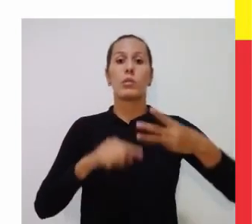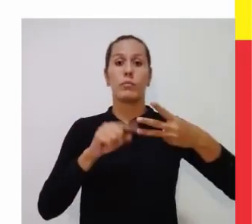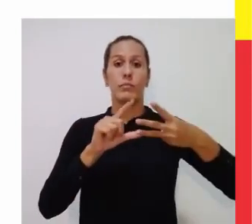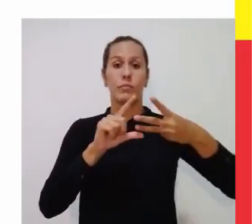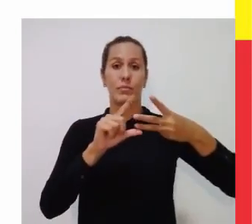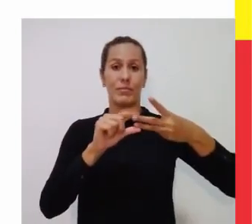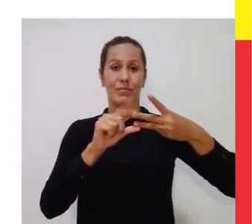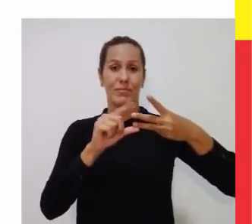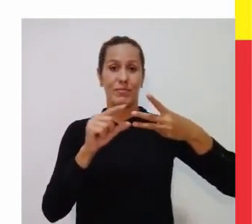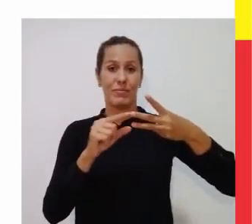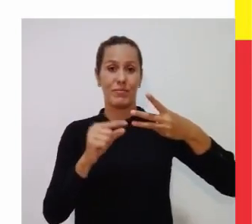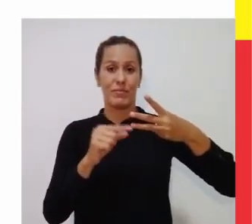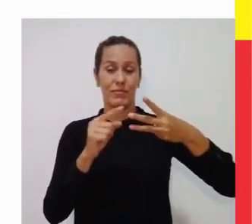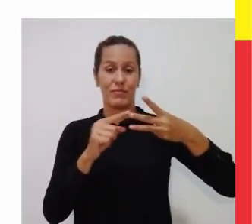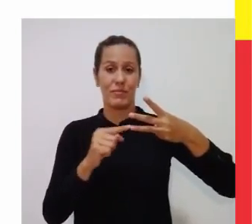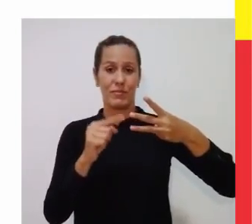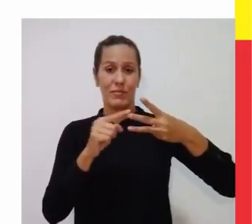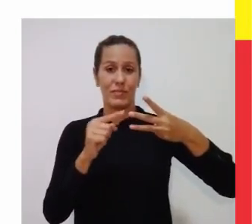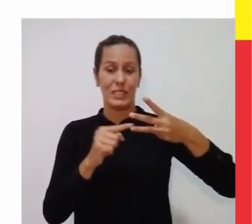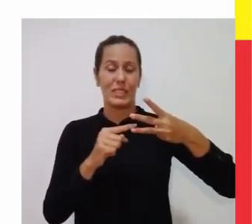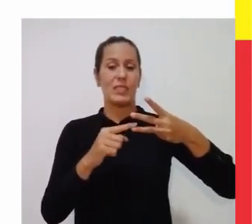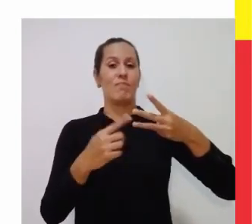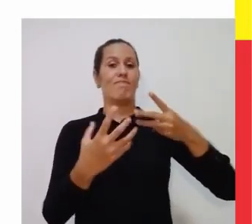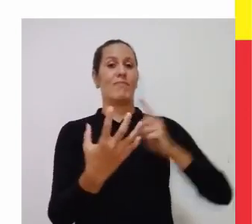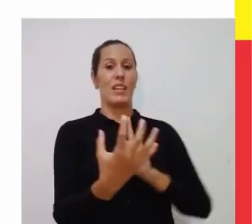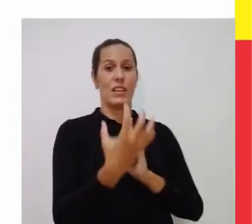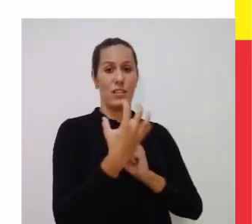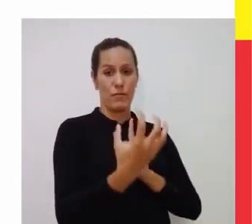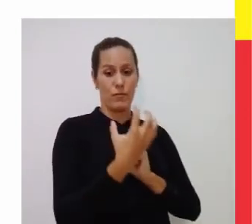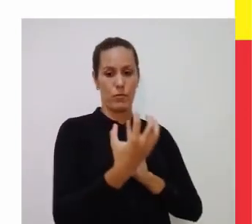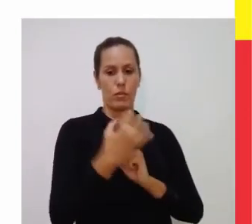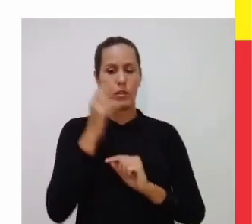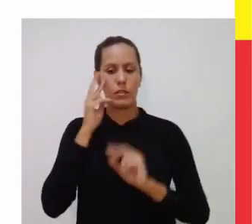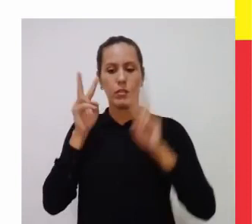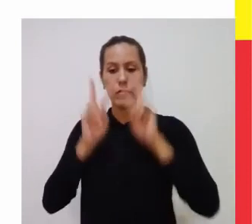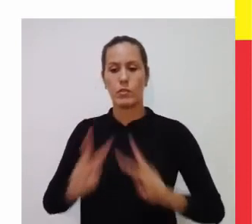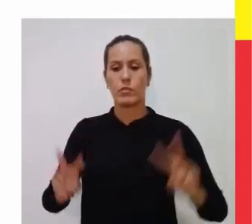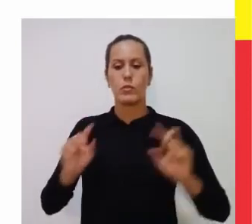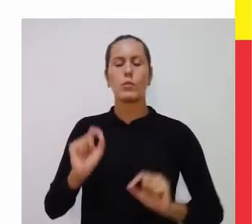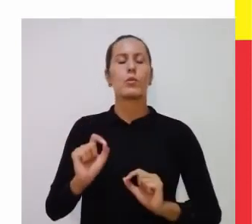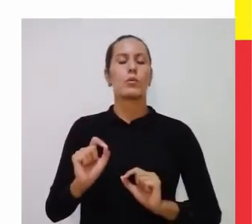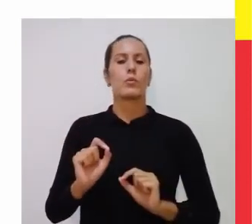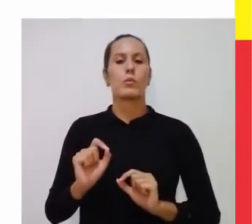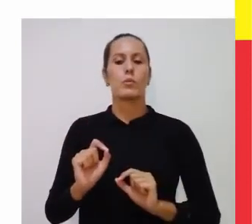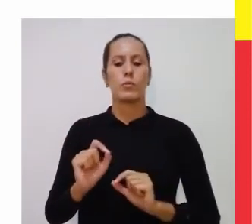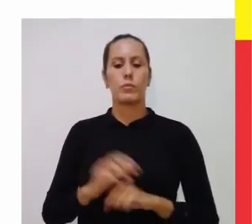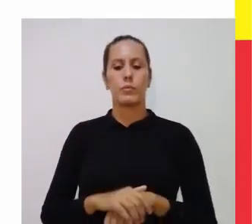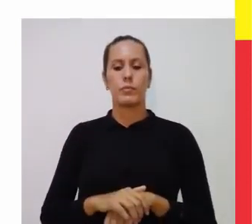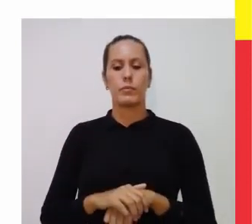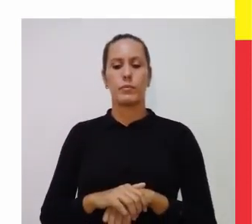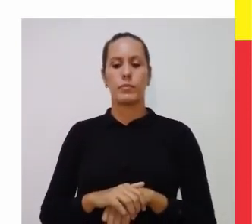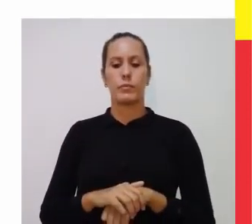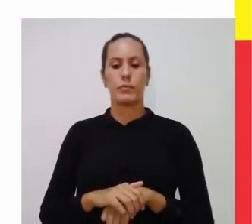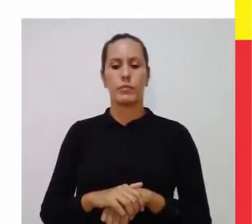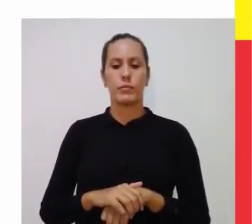esses dois pontos, o ponto 2 e o ponto 3 que vocês veem na tela aí agora. Ok, gente? Vamos